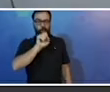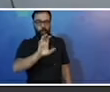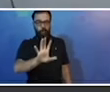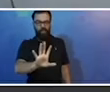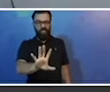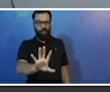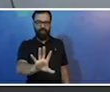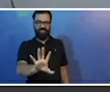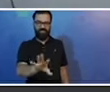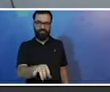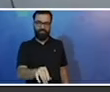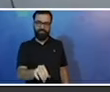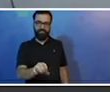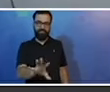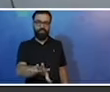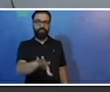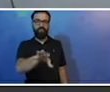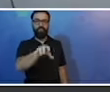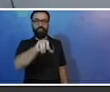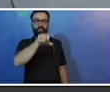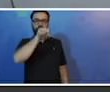lá mais